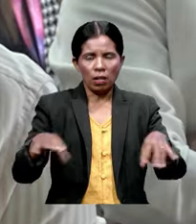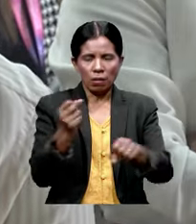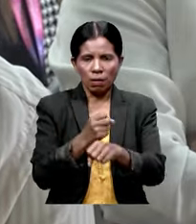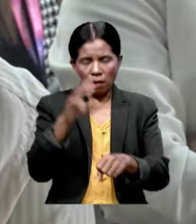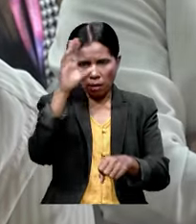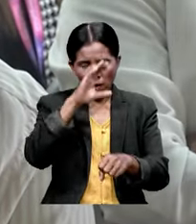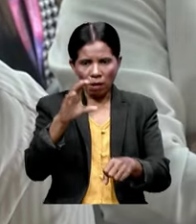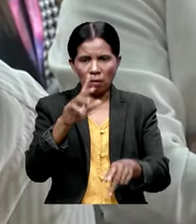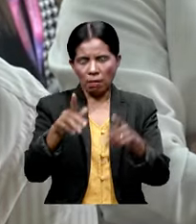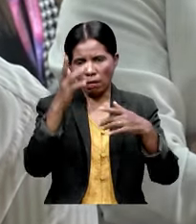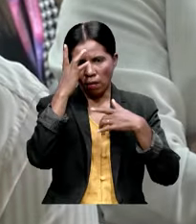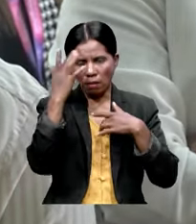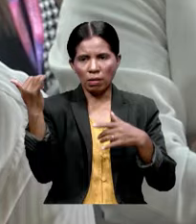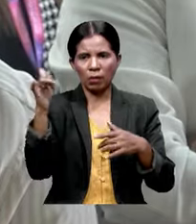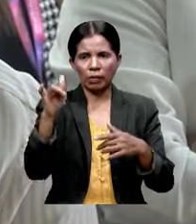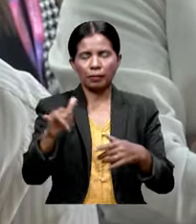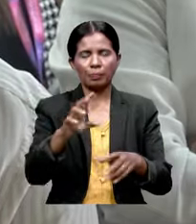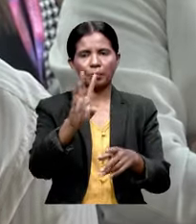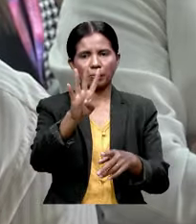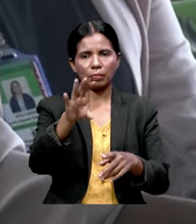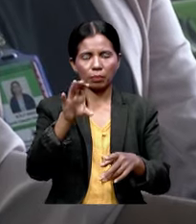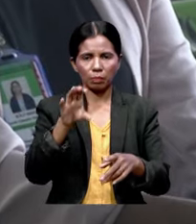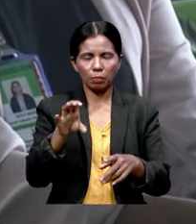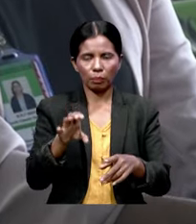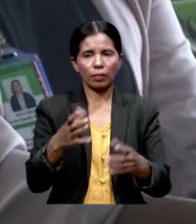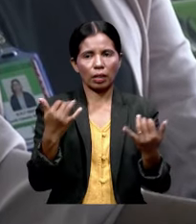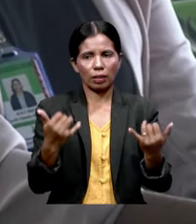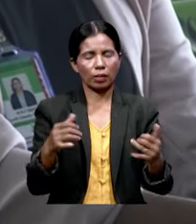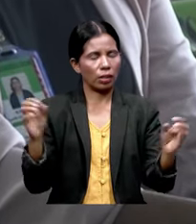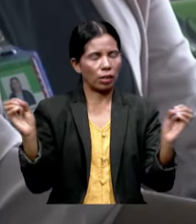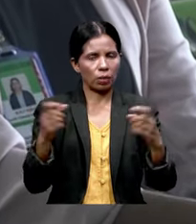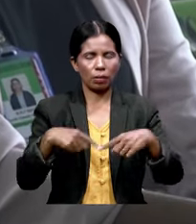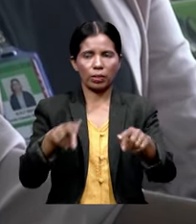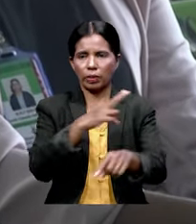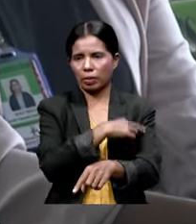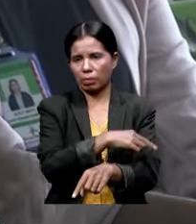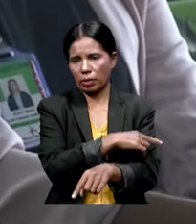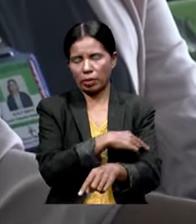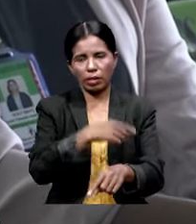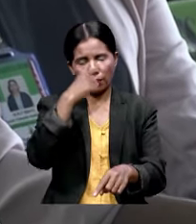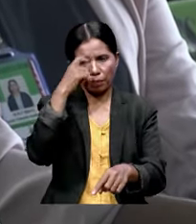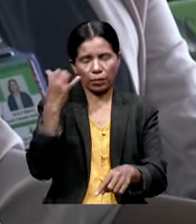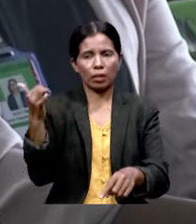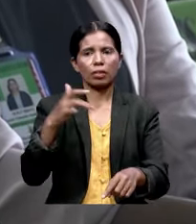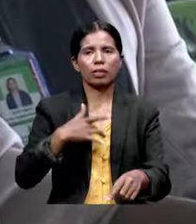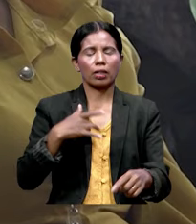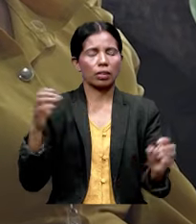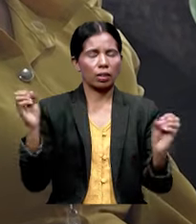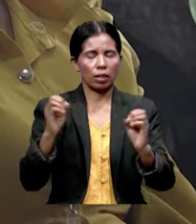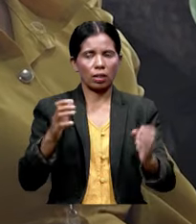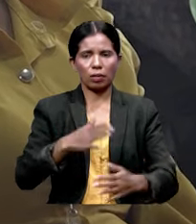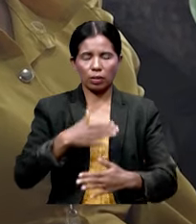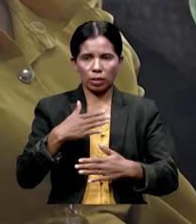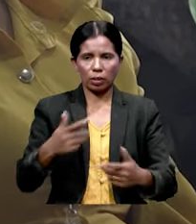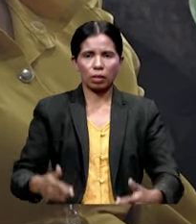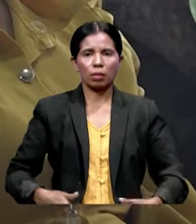Atubuca Tuir, Paciente HIV, Atusatresi, Nebe Antes, Ne, La Coihalo Tratamento, Orazão, Tambacente, La Confortável,